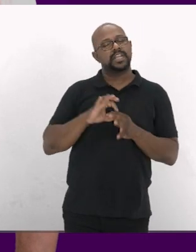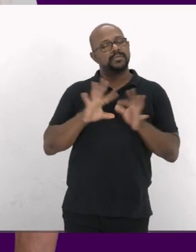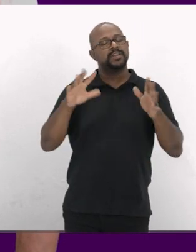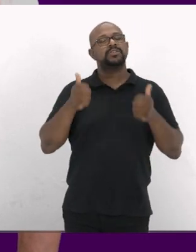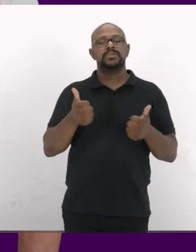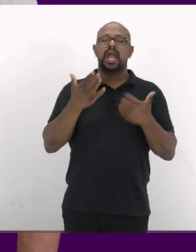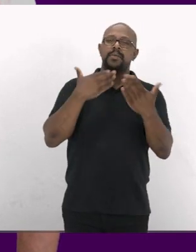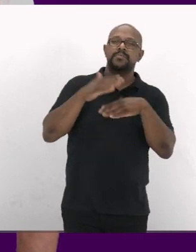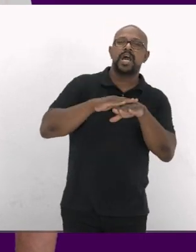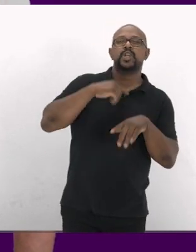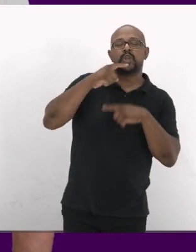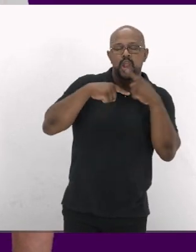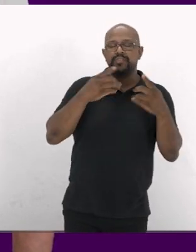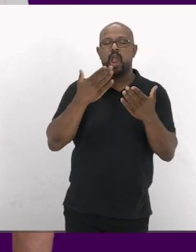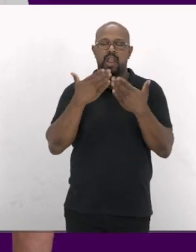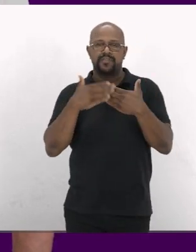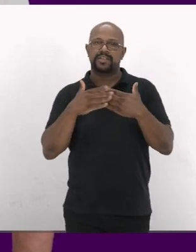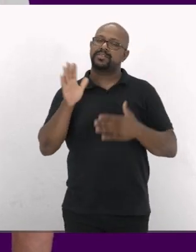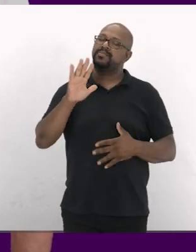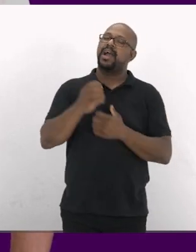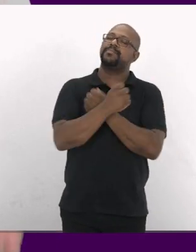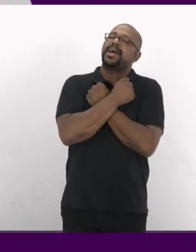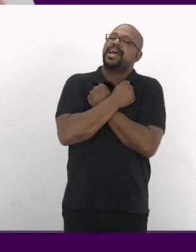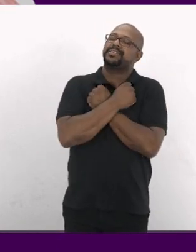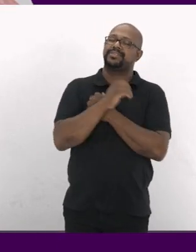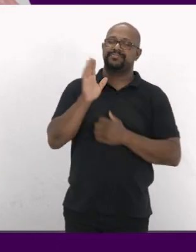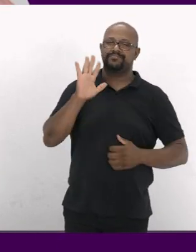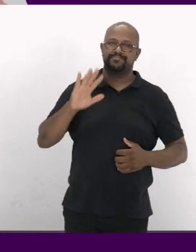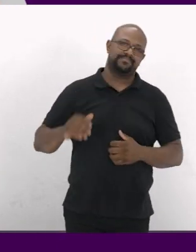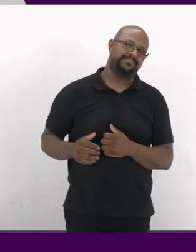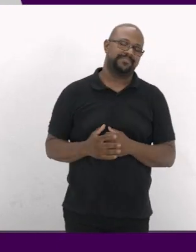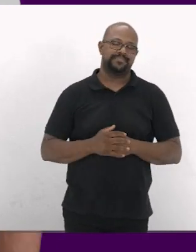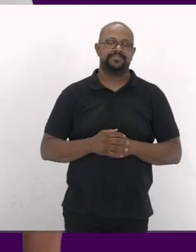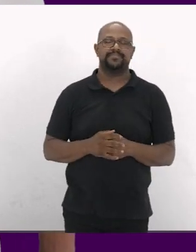e estamos à disposição para dúvidas e conversas. Um abraço.